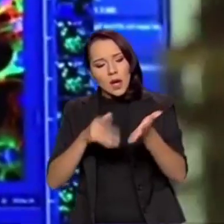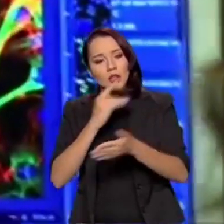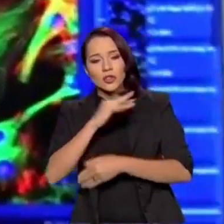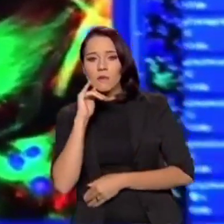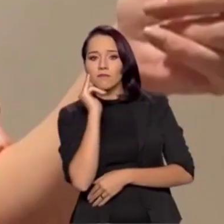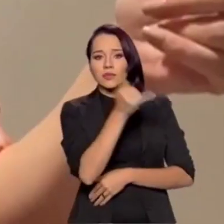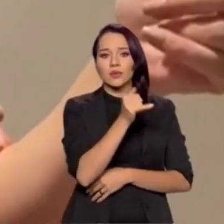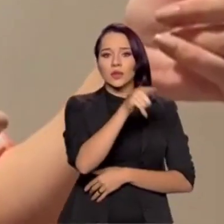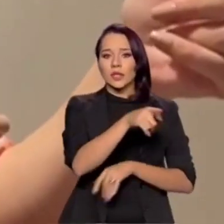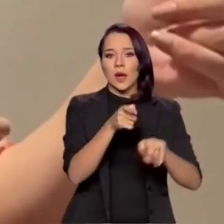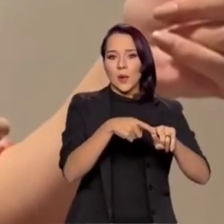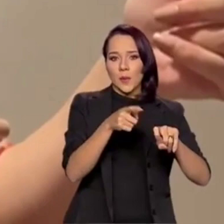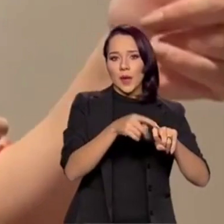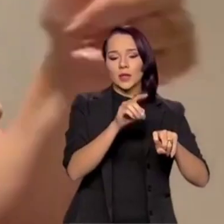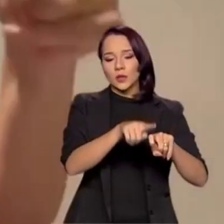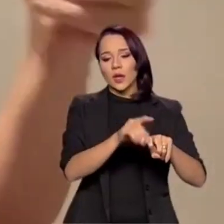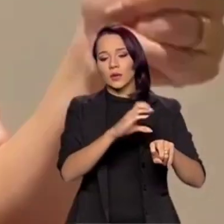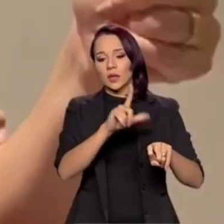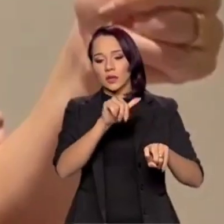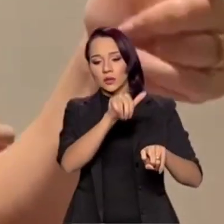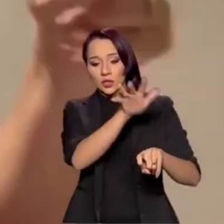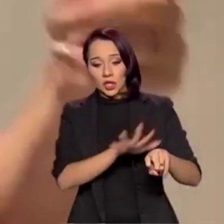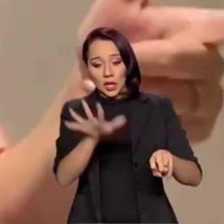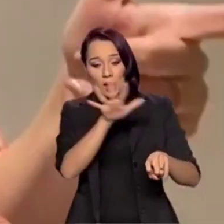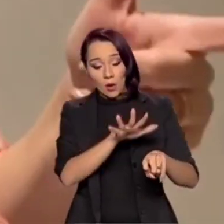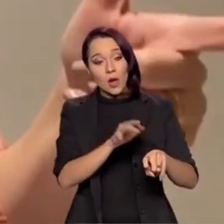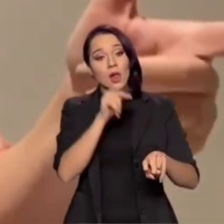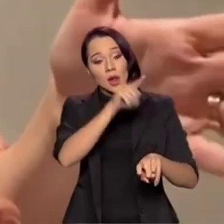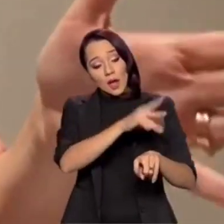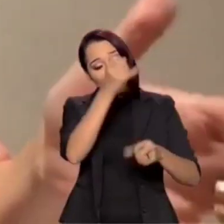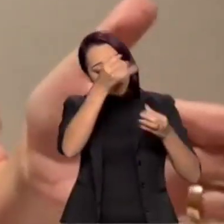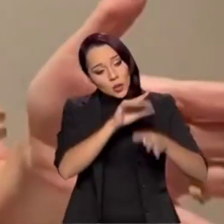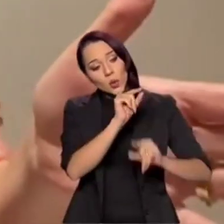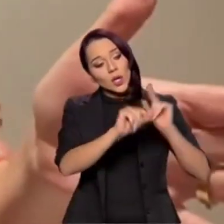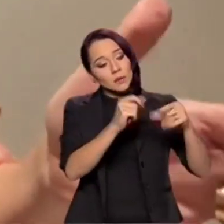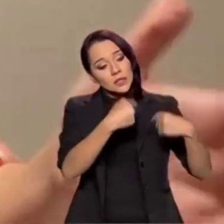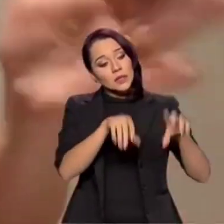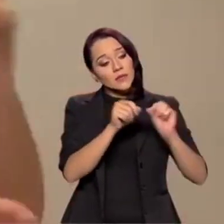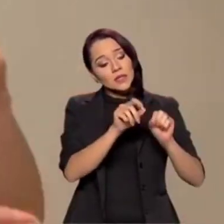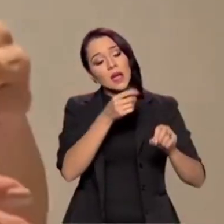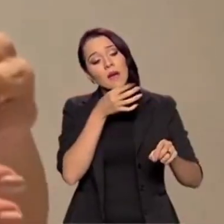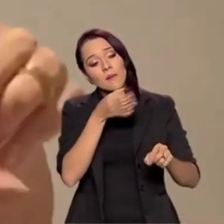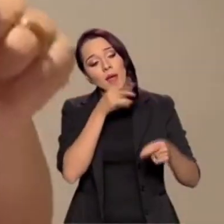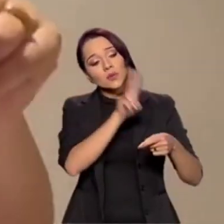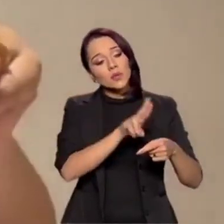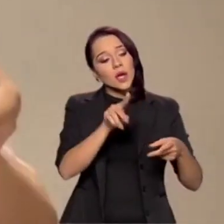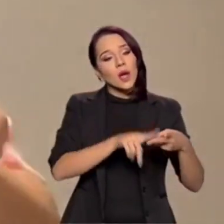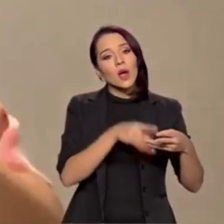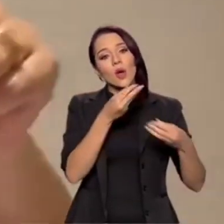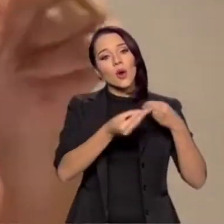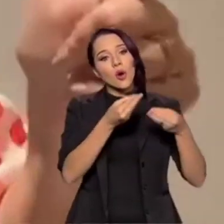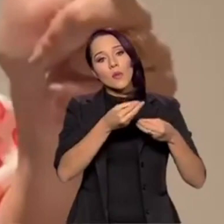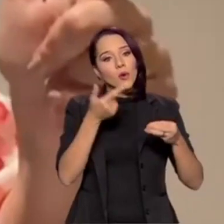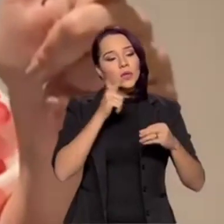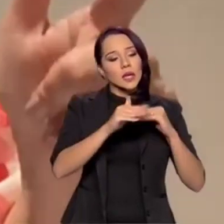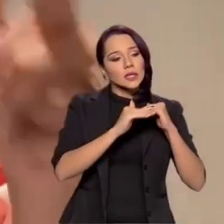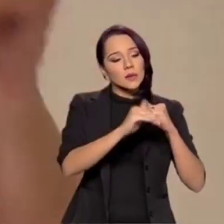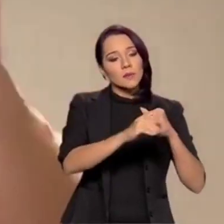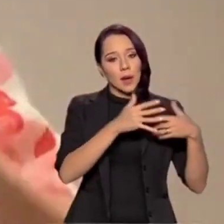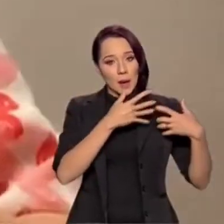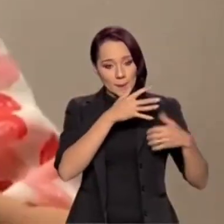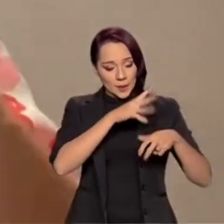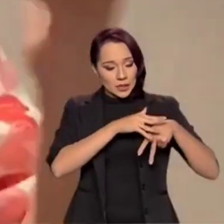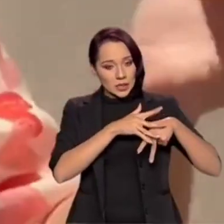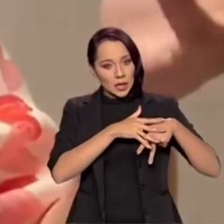orientando na ponta o médico do clínico geral, que está lá na ponta, o que ele deve fazer, qual medicamento ele deve usar, qual trombolítico ele consegue estabilizar esse